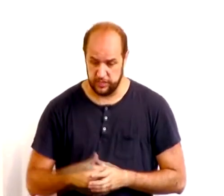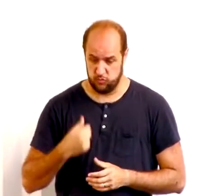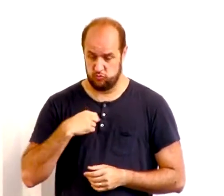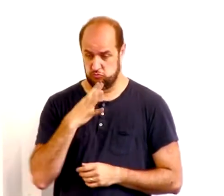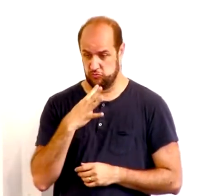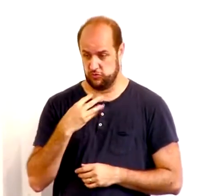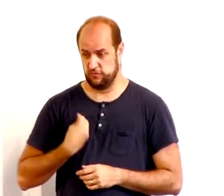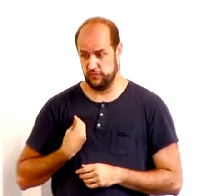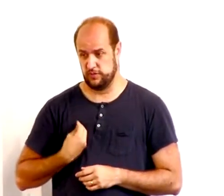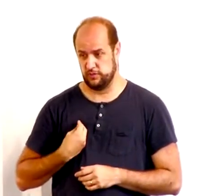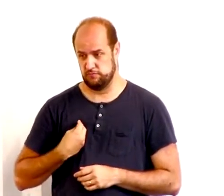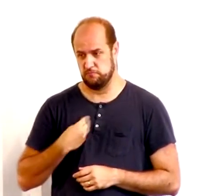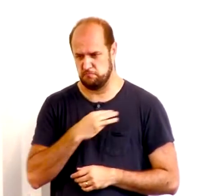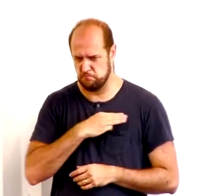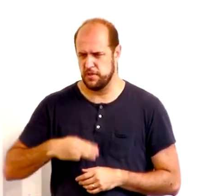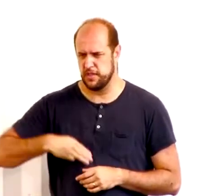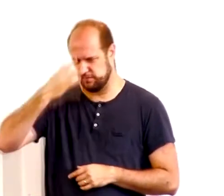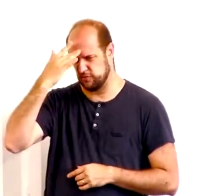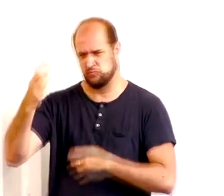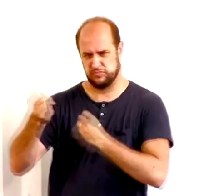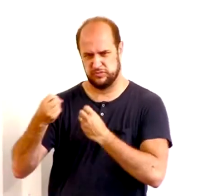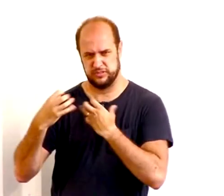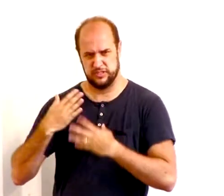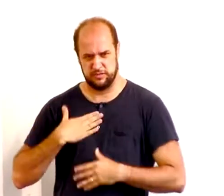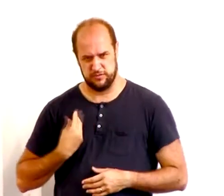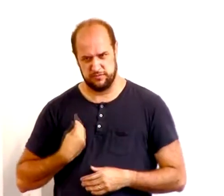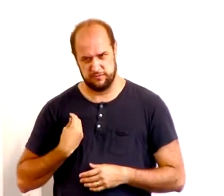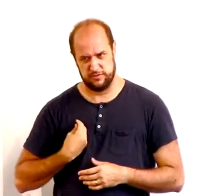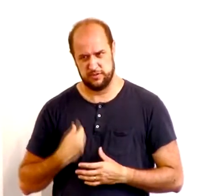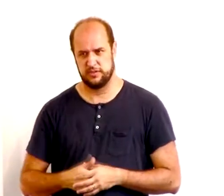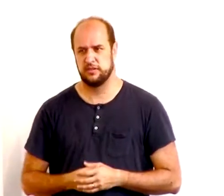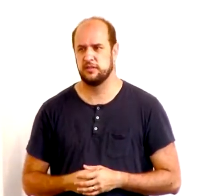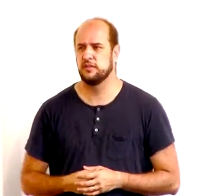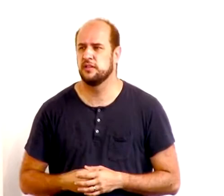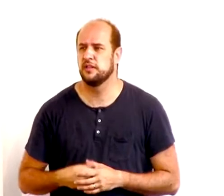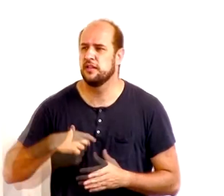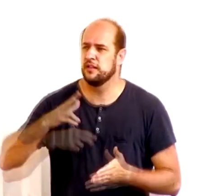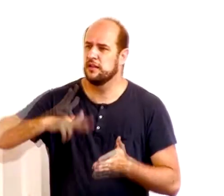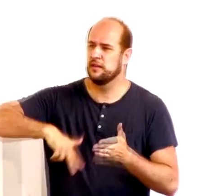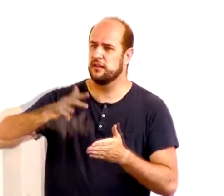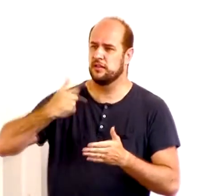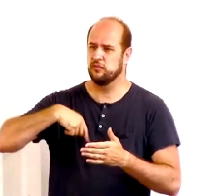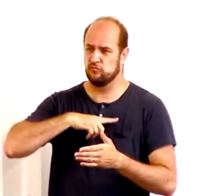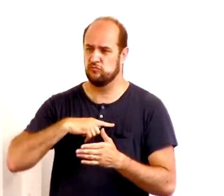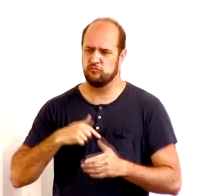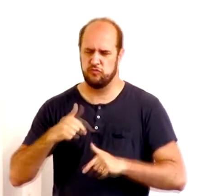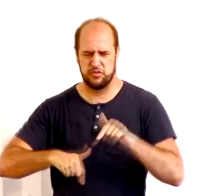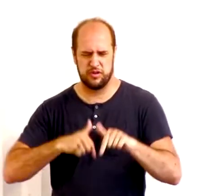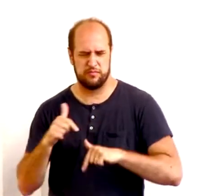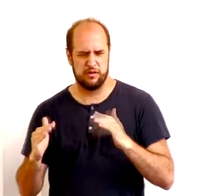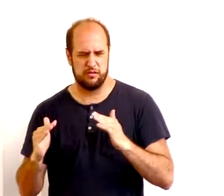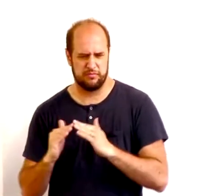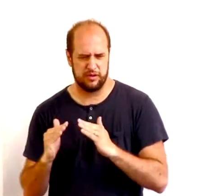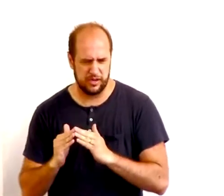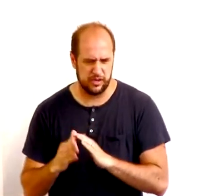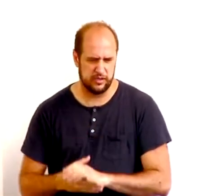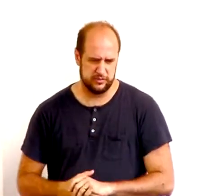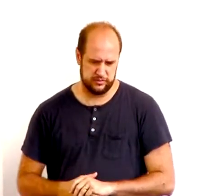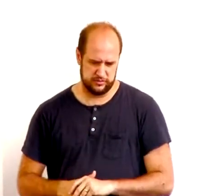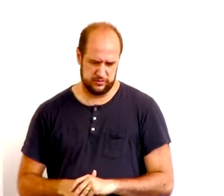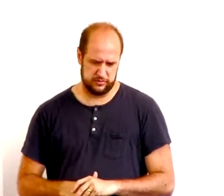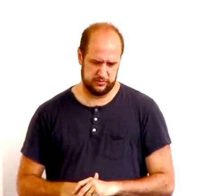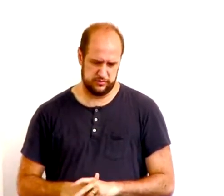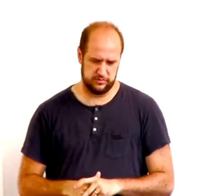conheci, aos amigos que eu convivo, aos membros das igrejas por onde Deus tem me levado a pastorear. Nós pastores